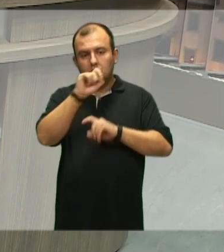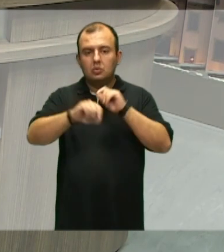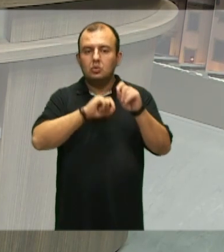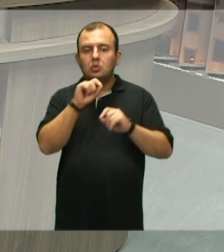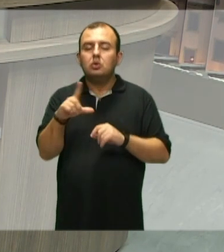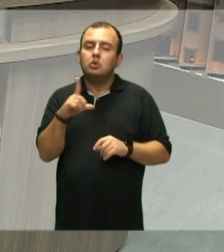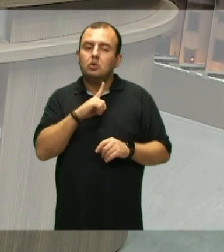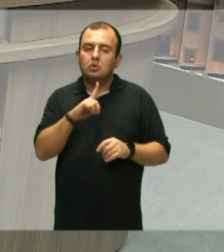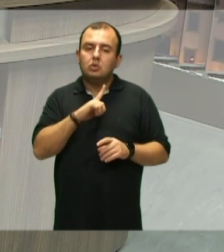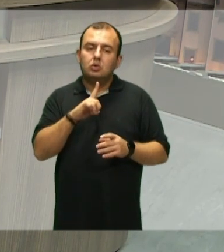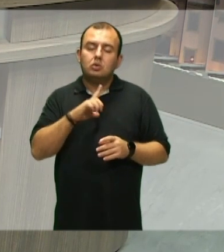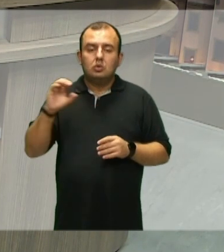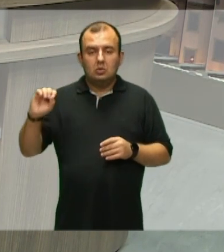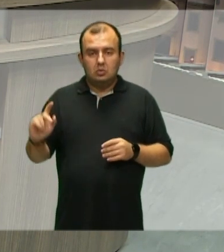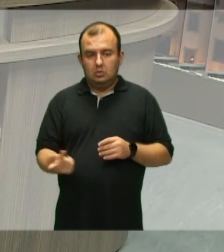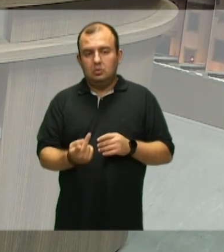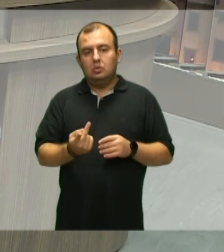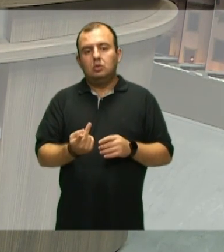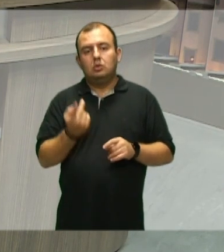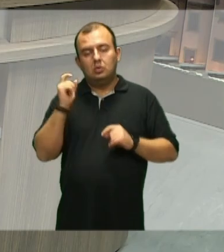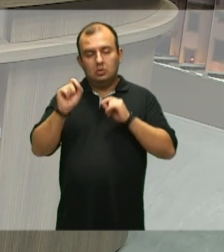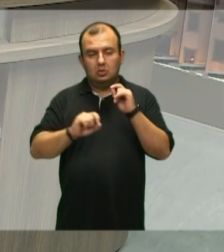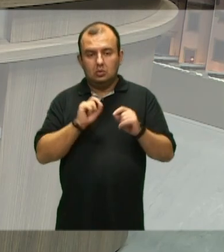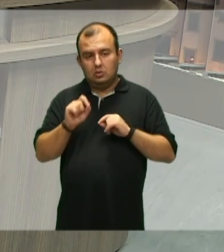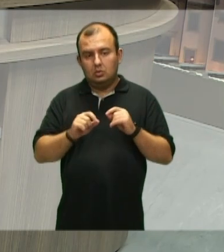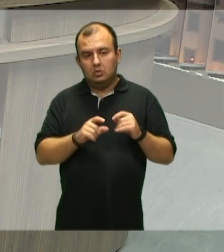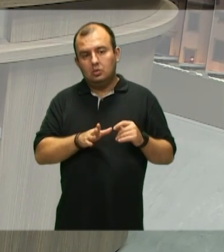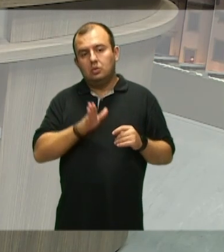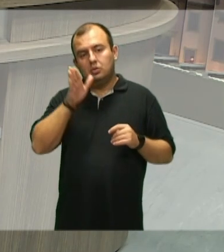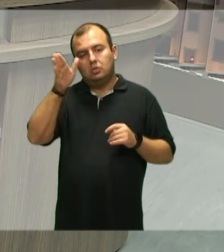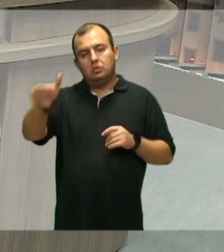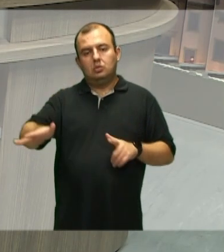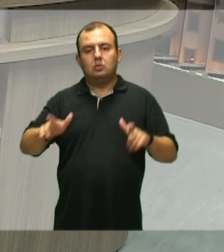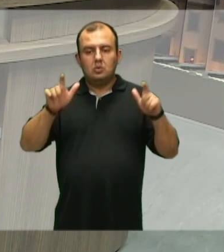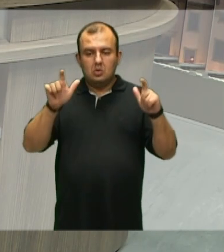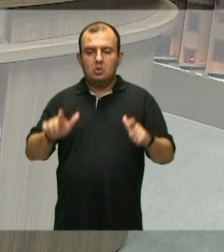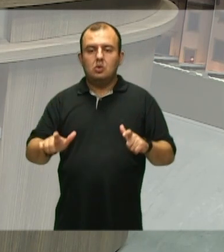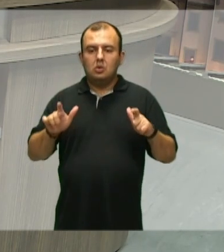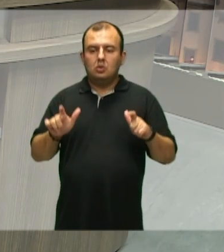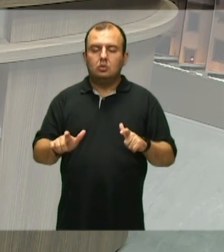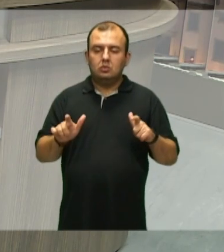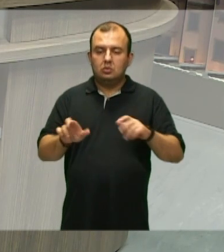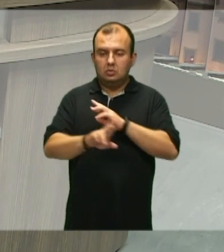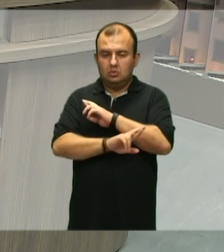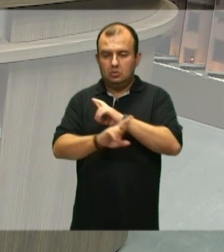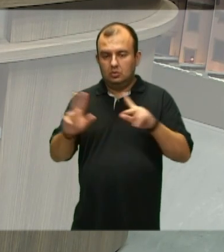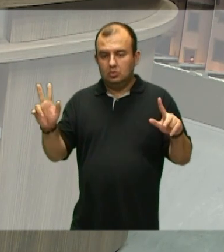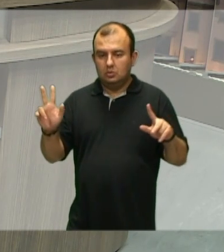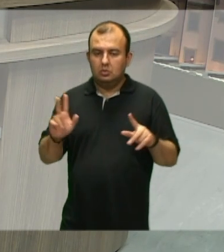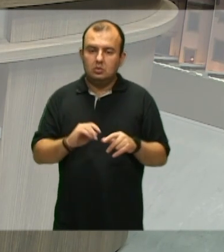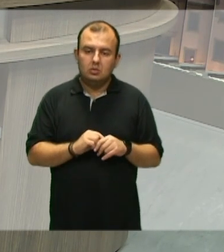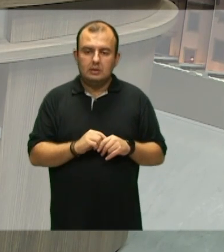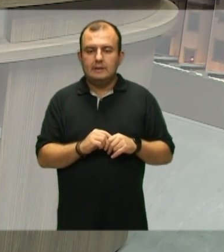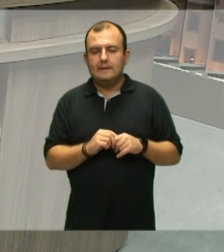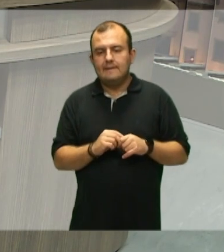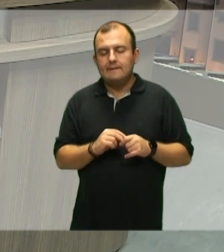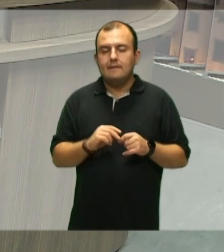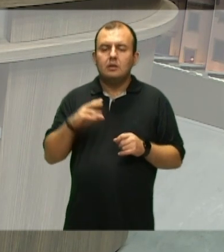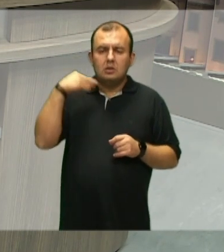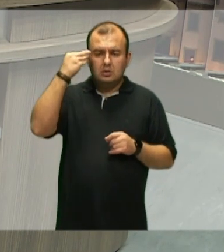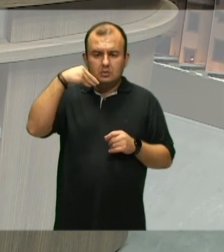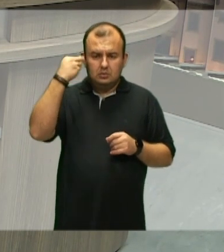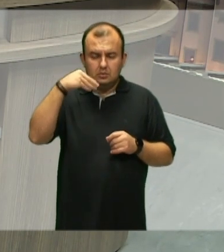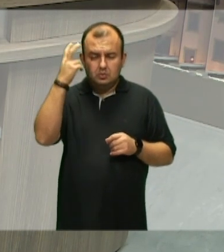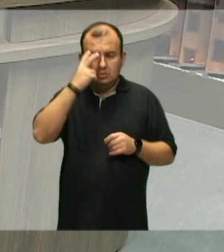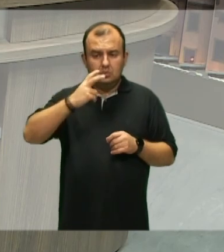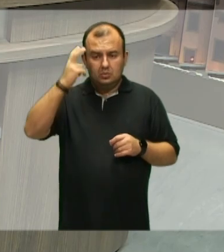dificilmente teriam a oportunidade de ir a um ambiente diferente, né, para ter uma experiência